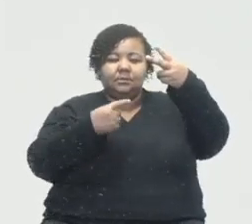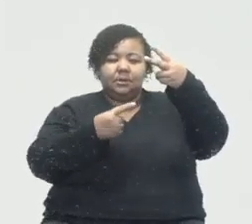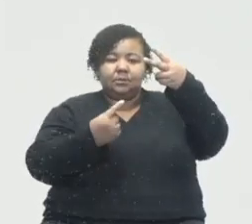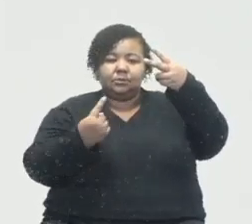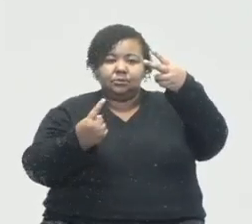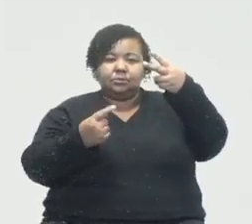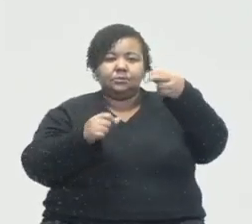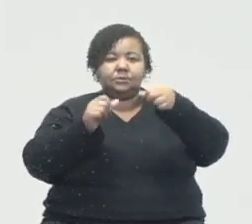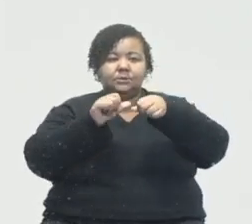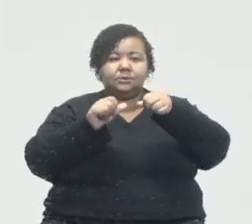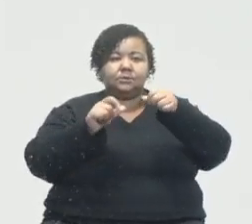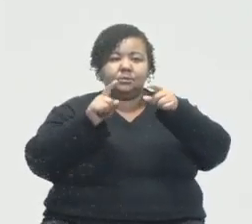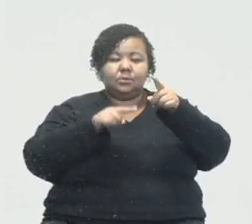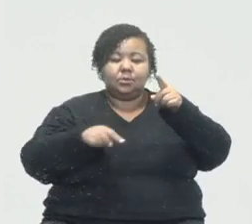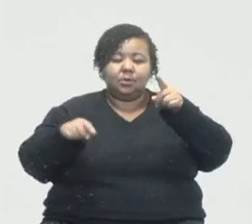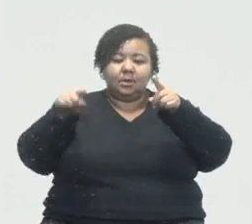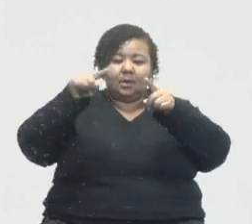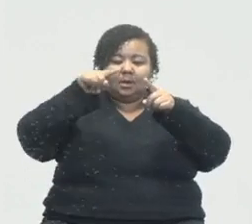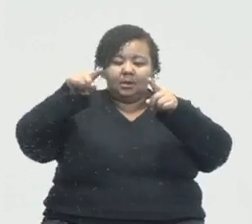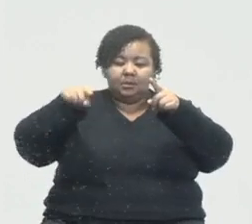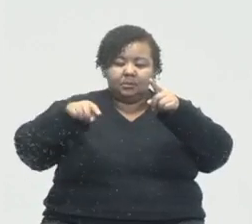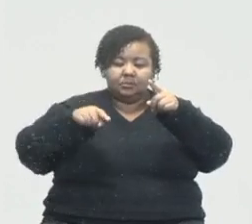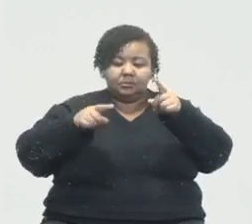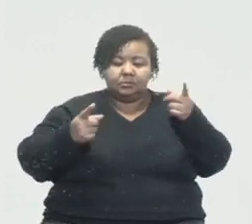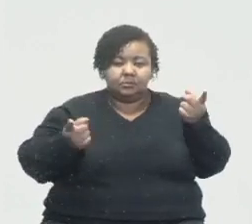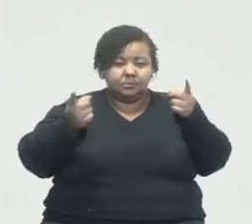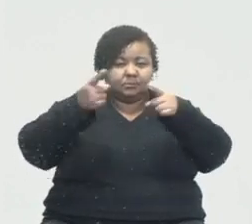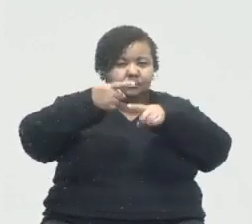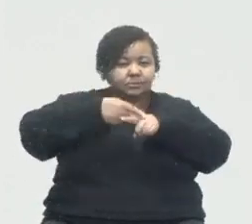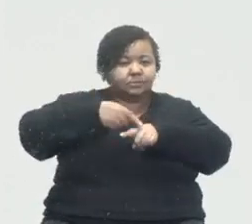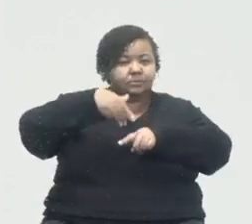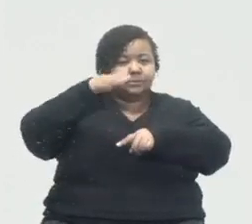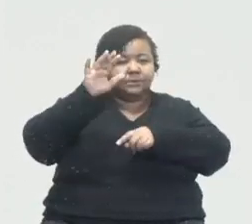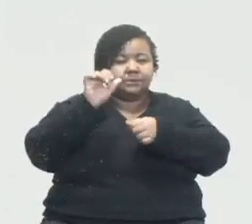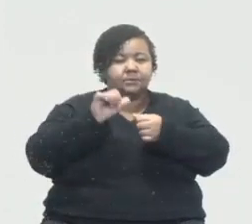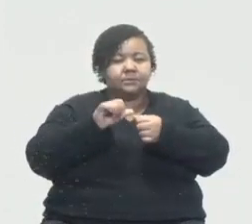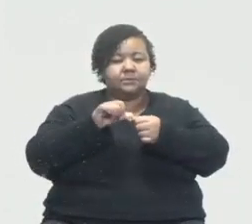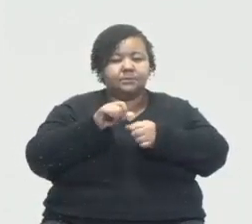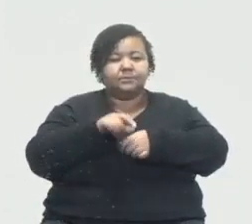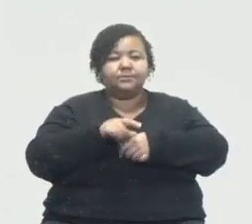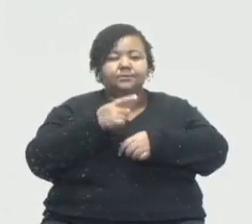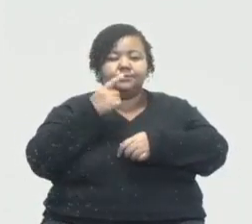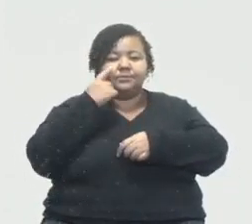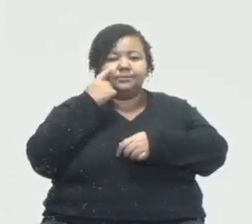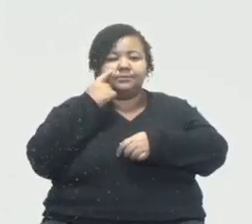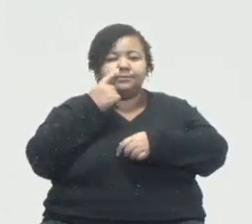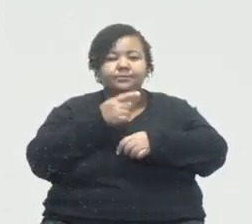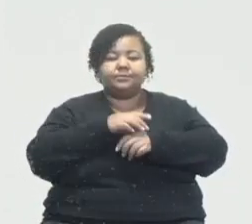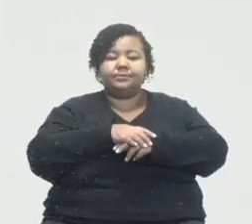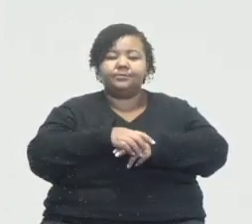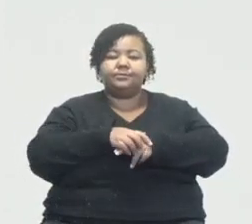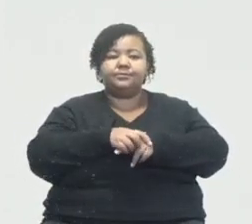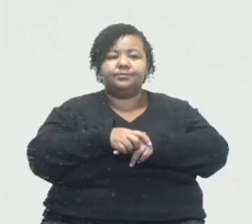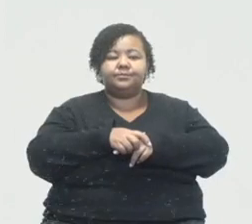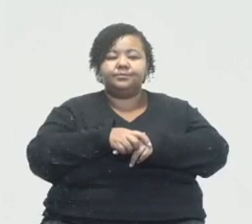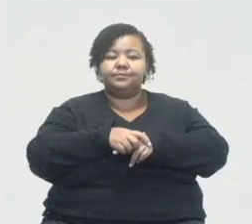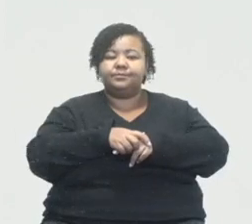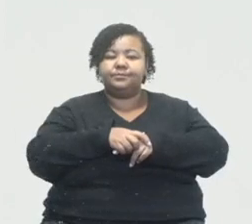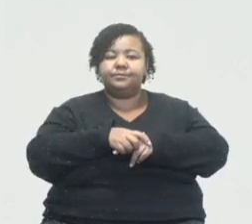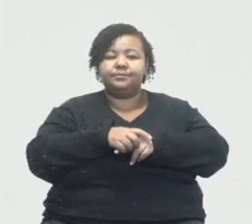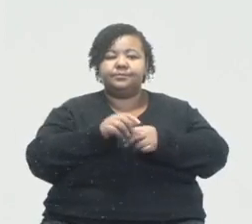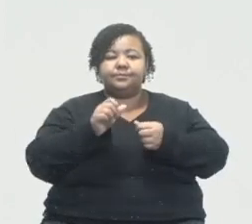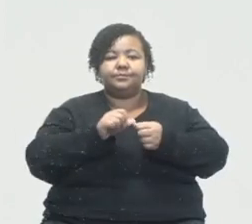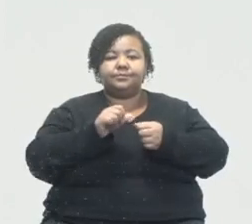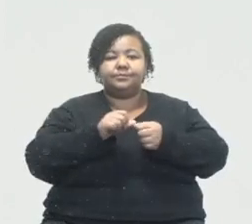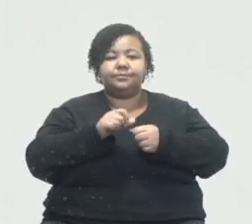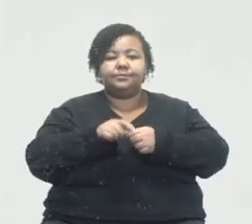troca aqui das linhas, fica mais fácil de realizar esse procedimento. Então, nós temos o seguinte sistema de equações lineares. Então,